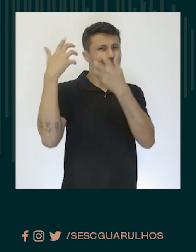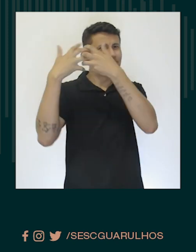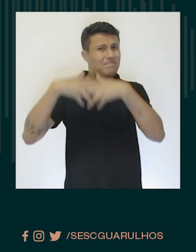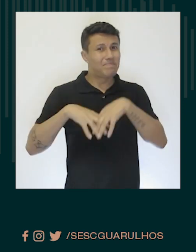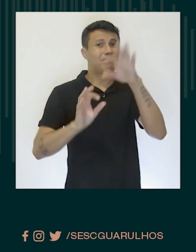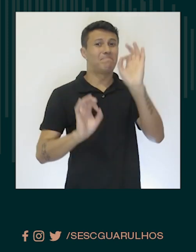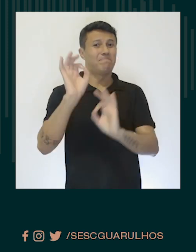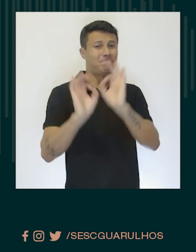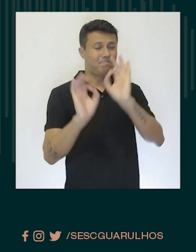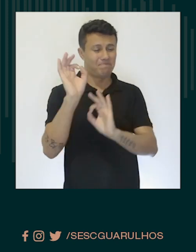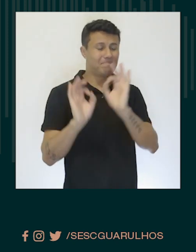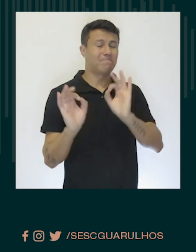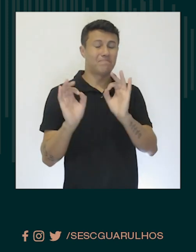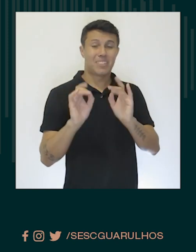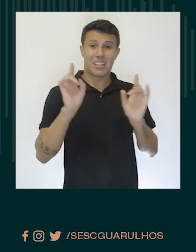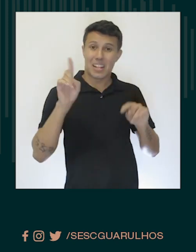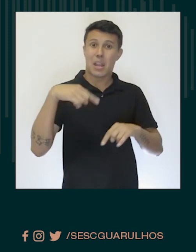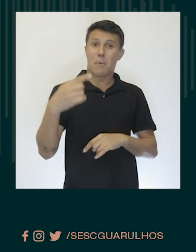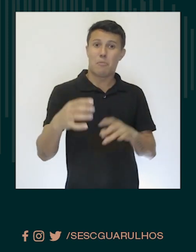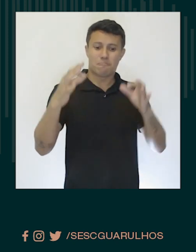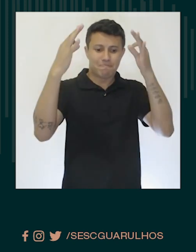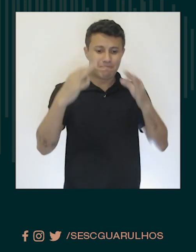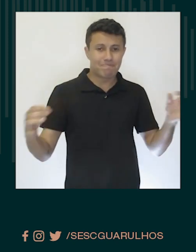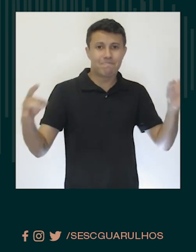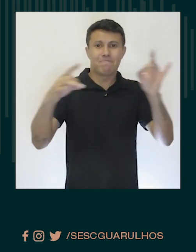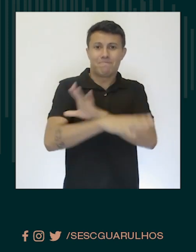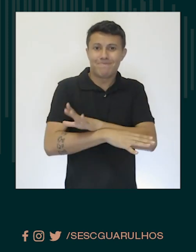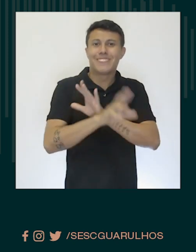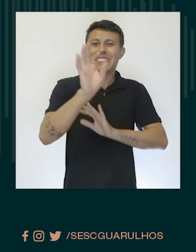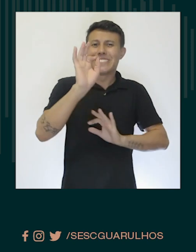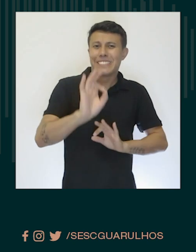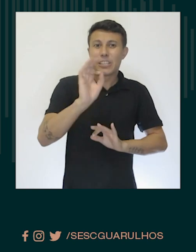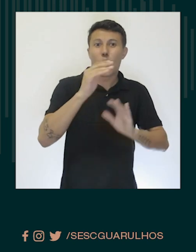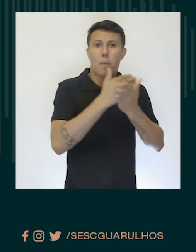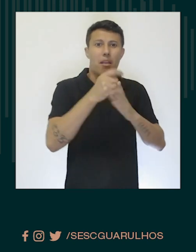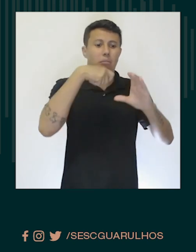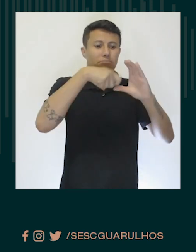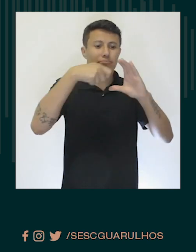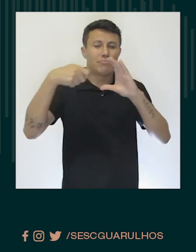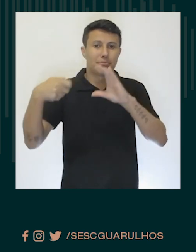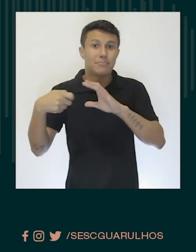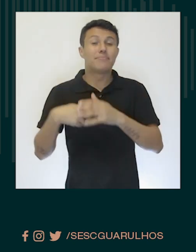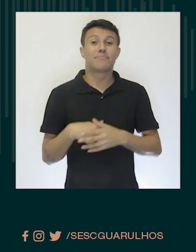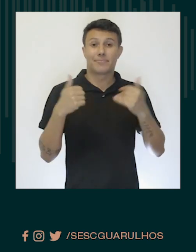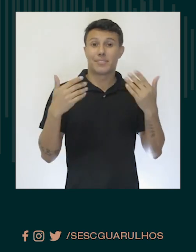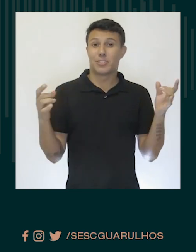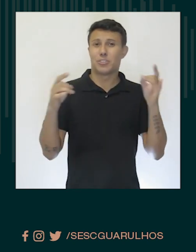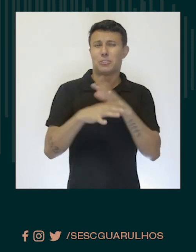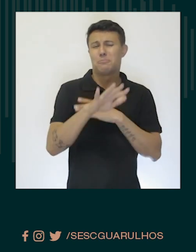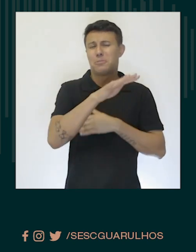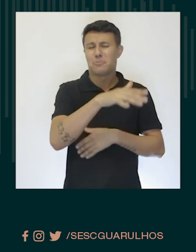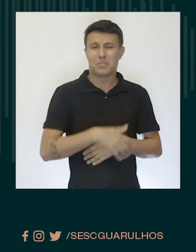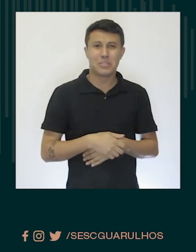gente definir, a gente ir direto ao ponto. Então é isso mais ou menos. Tem sido desafios,